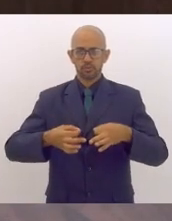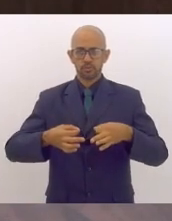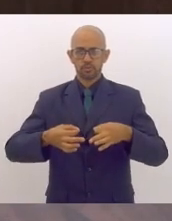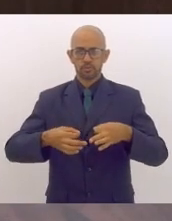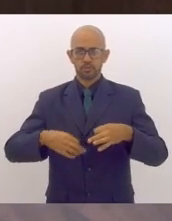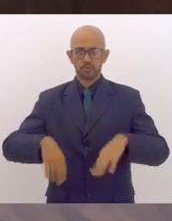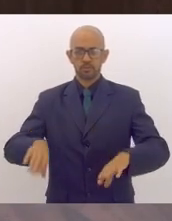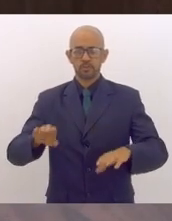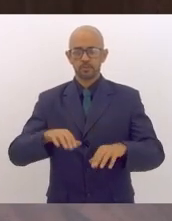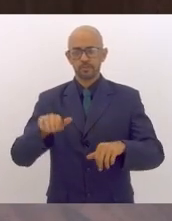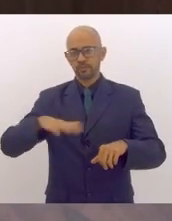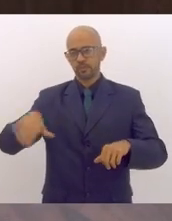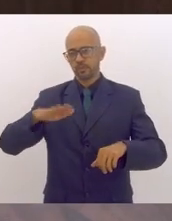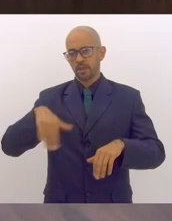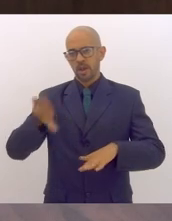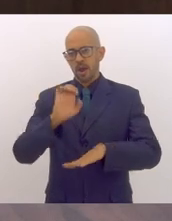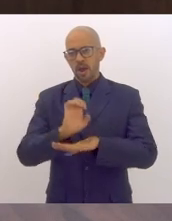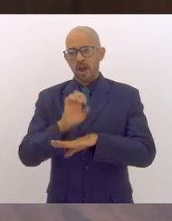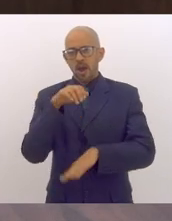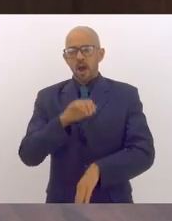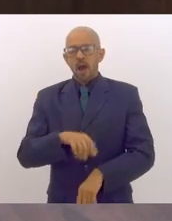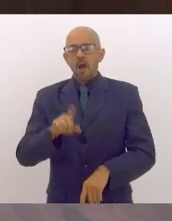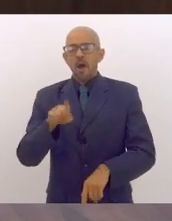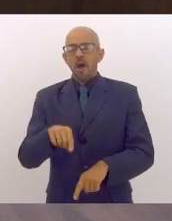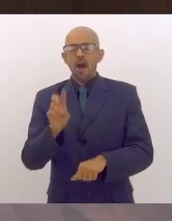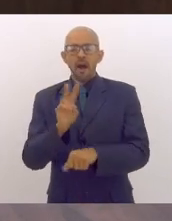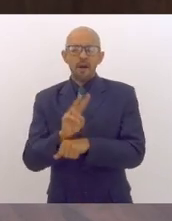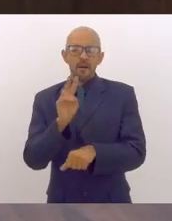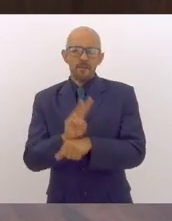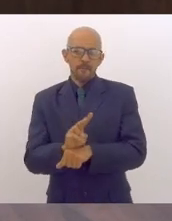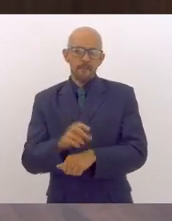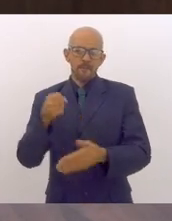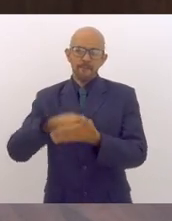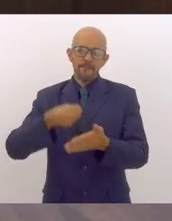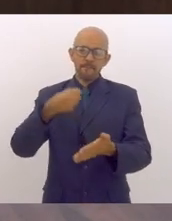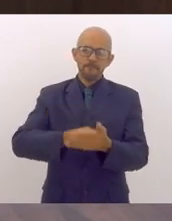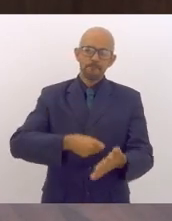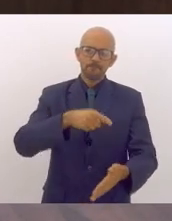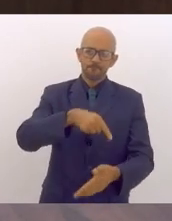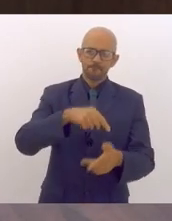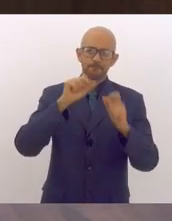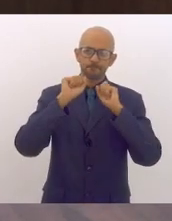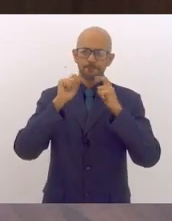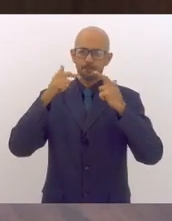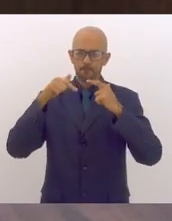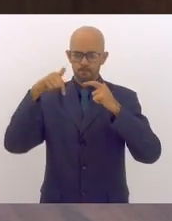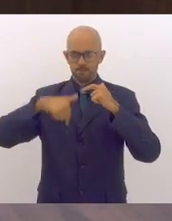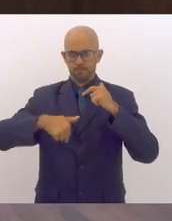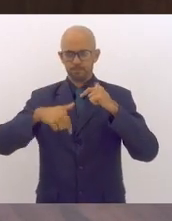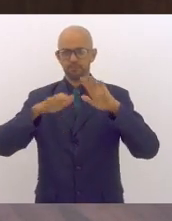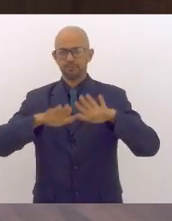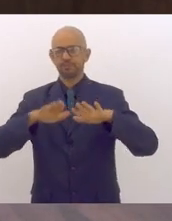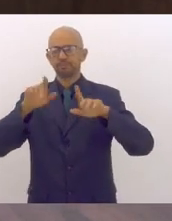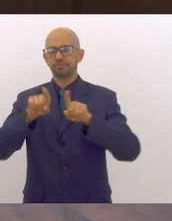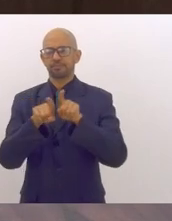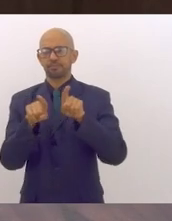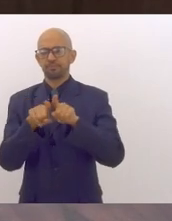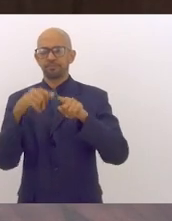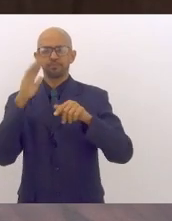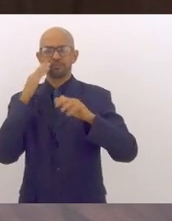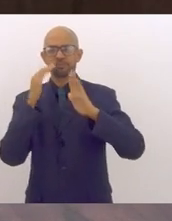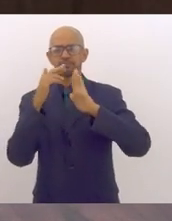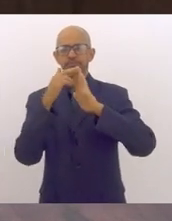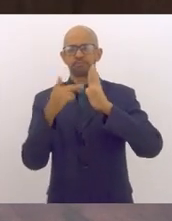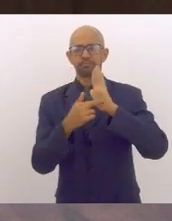servidoras do âmbito do Estado, é a defesa incondicional dessa casa, mas entendendo os parâmetros do